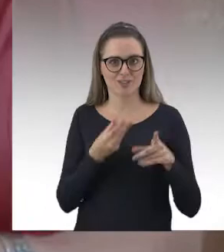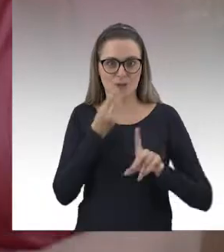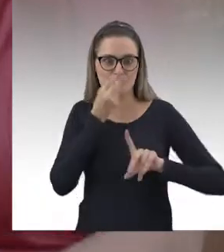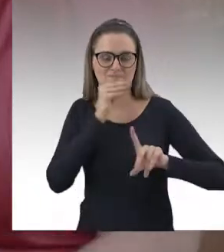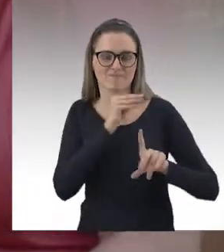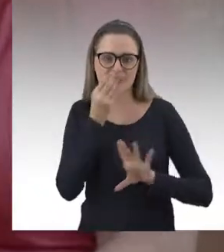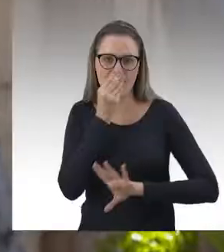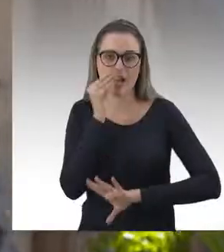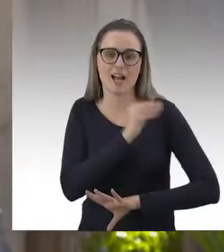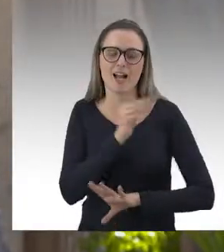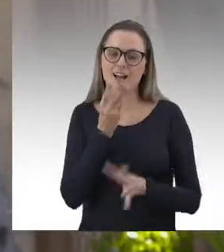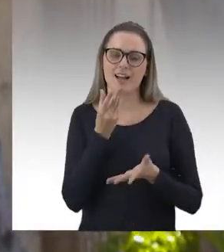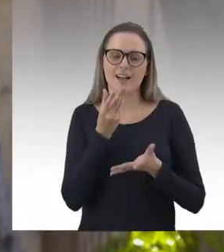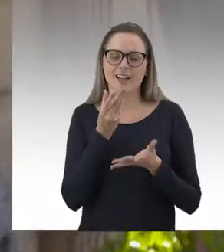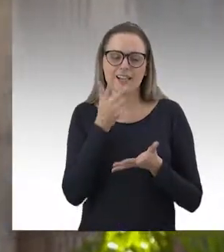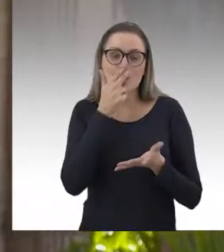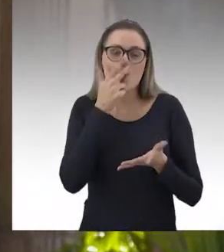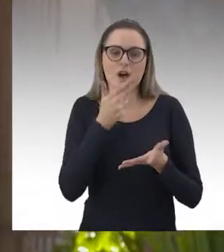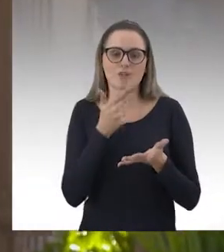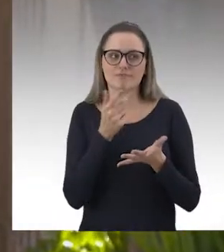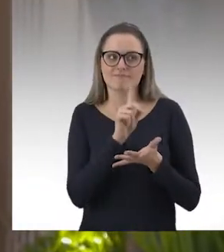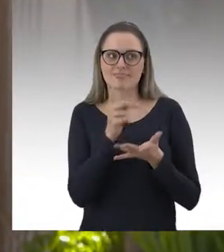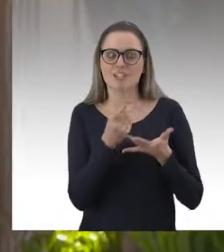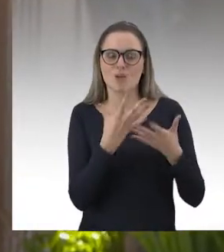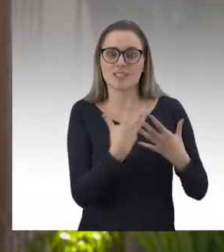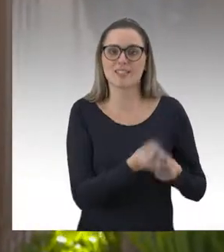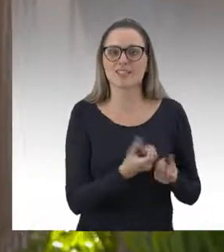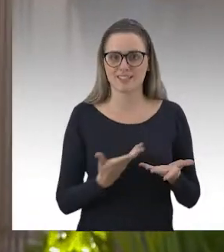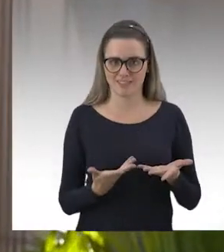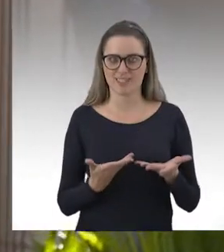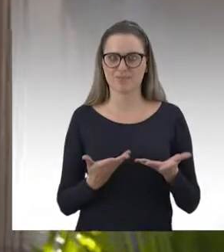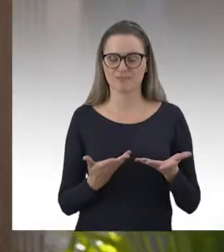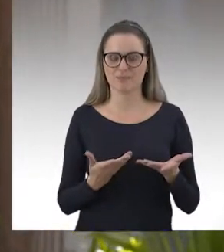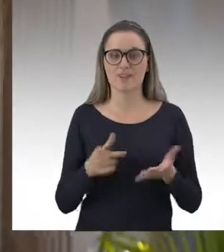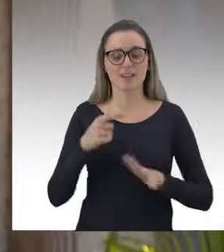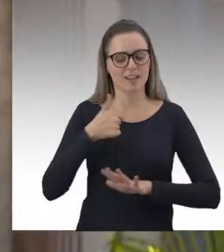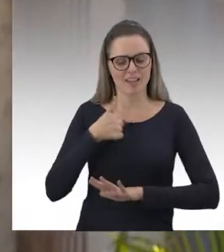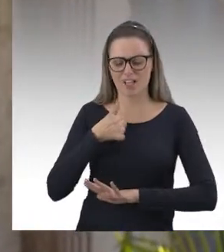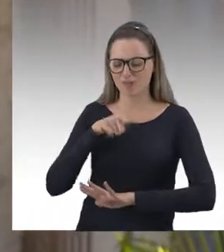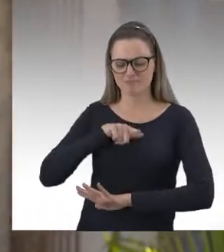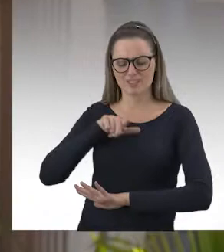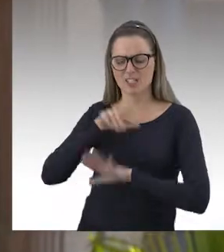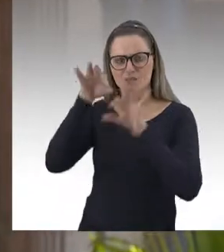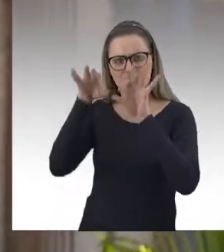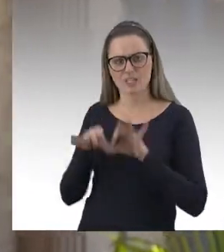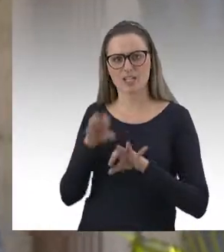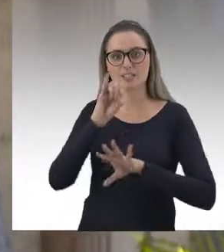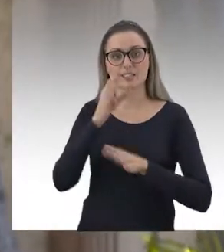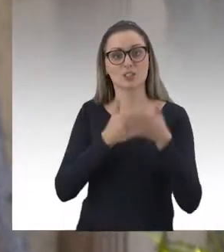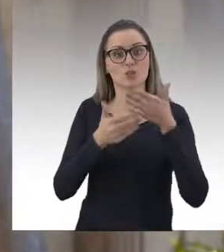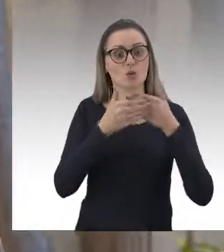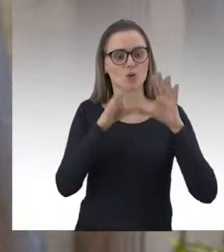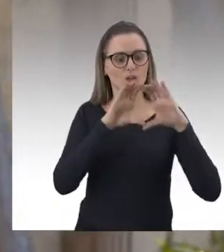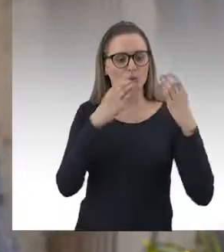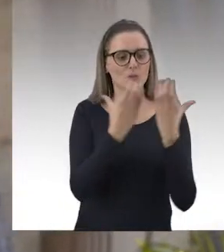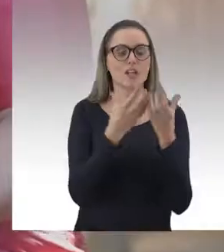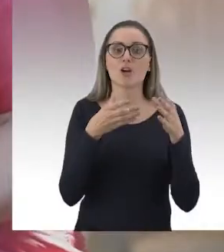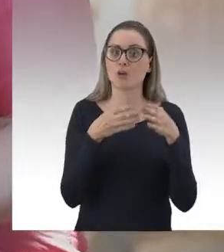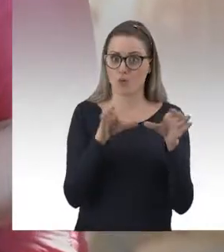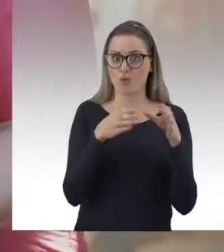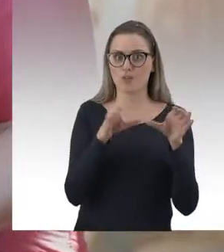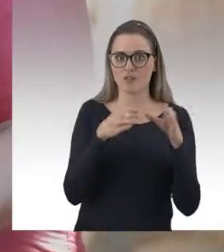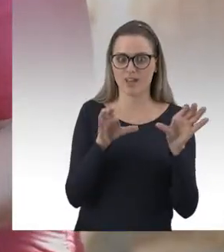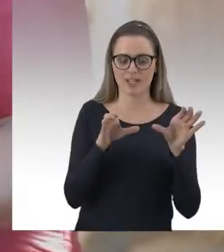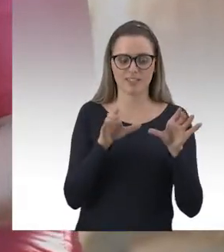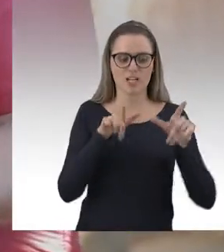abrigos, são espaços de proteção. E eu tenho absoluta convicção de que se as pessoas da comunidade convivessem mais com os